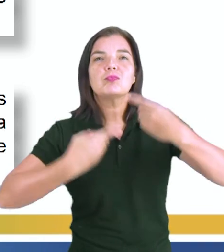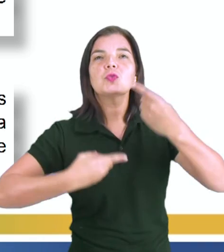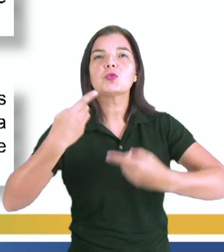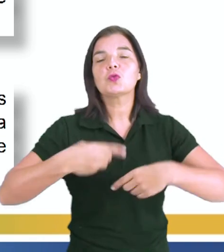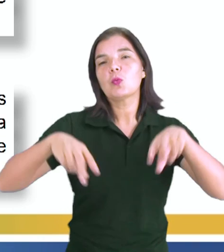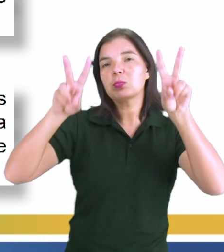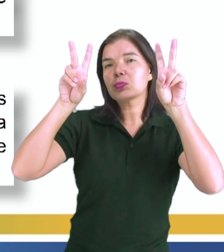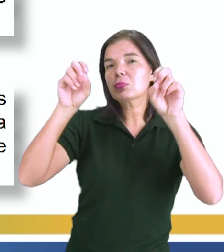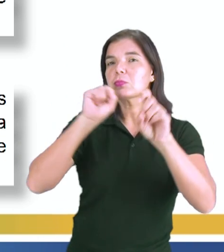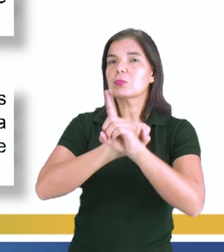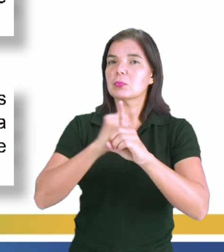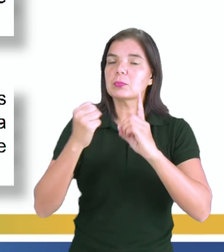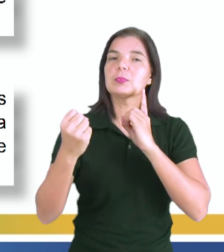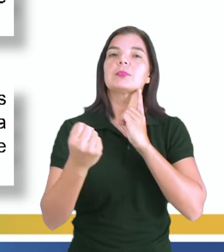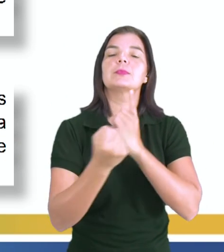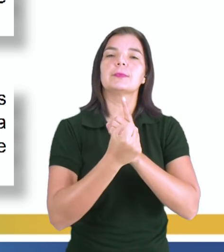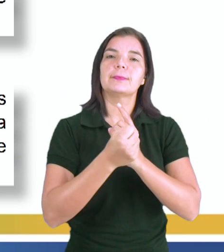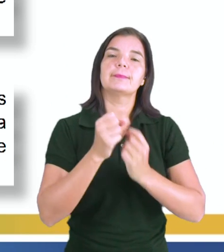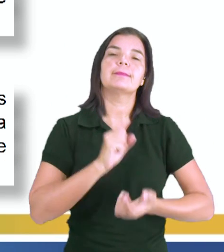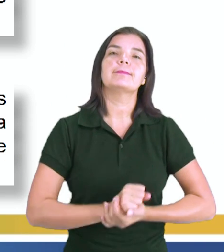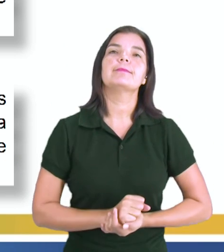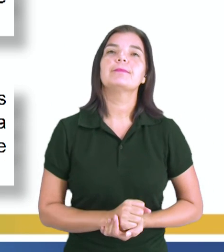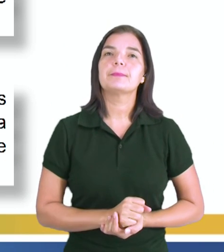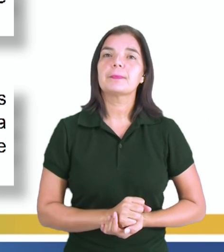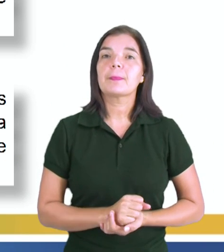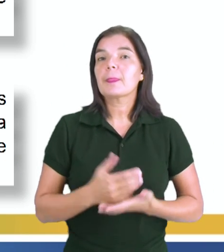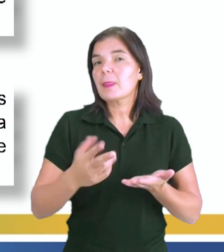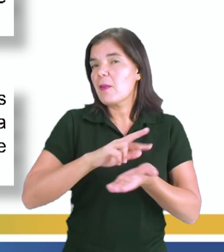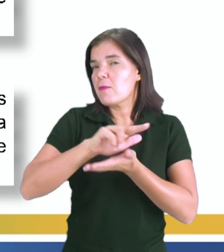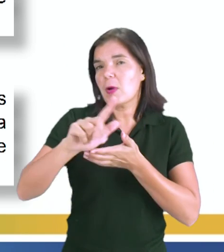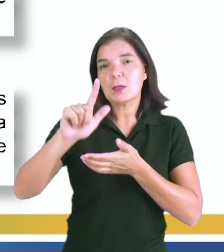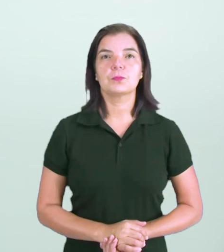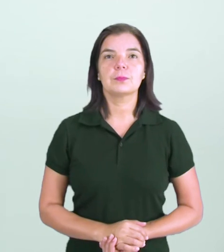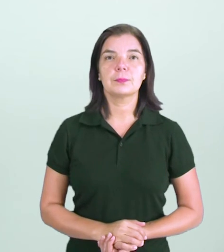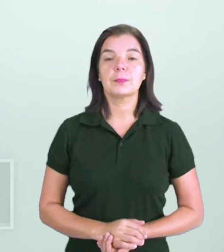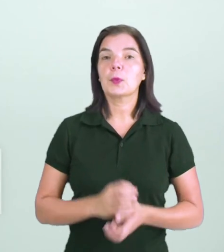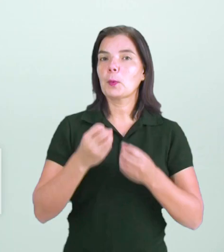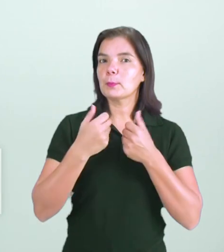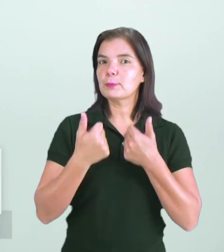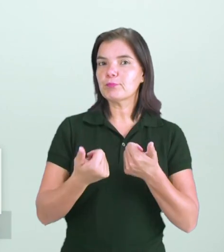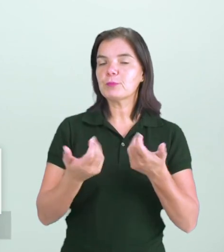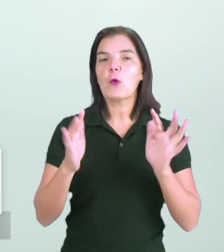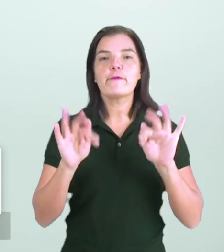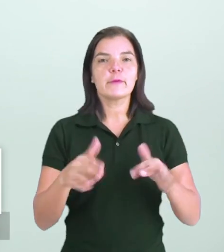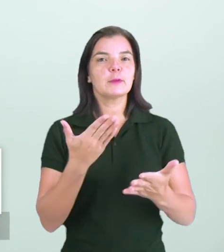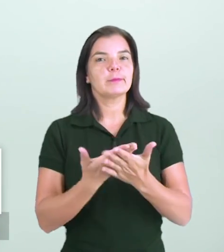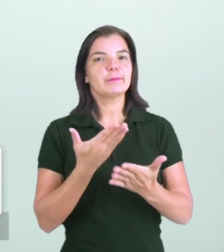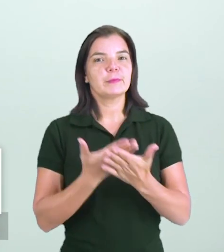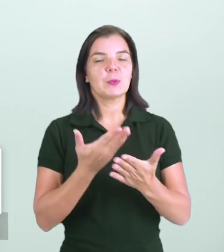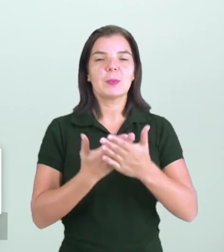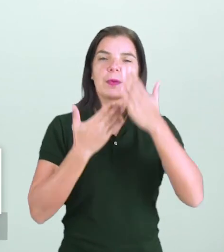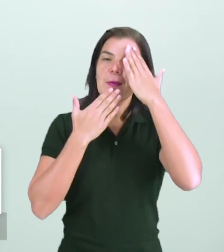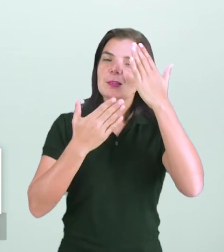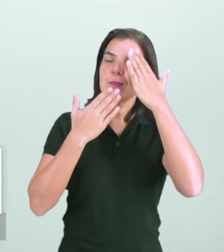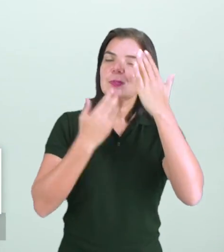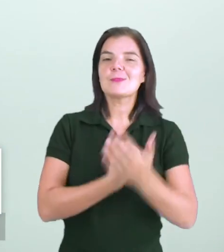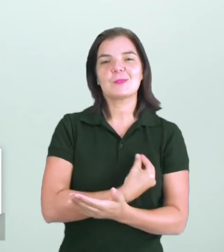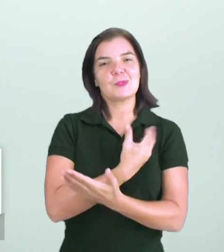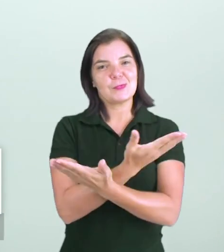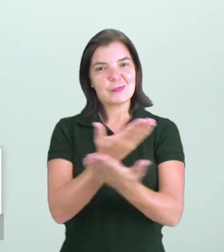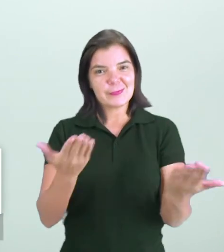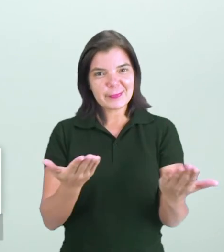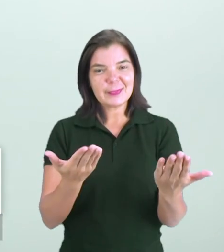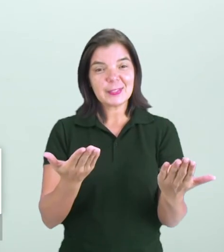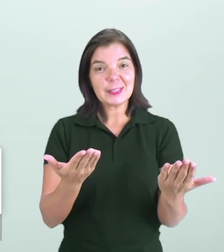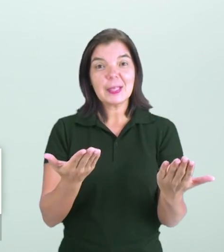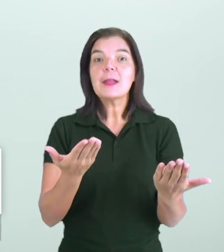debate em público sobre as demandas da sociedade e várias outras coisas. Muito bem, chegamos ao final. Agradecemos a participação de